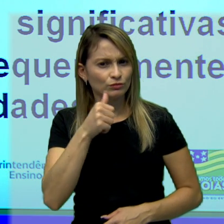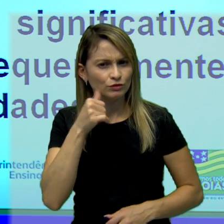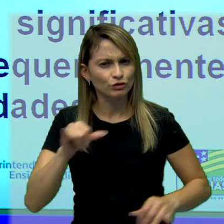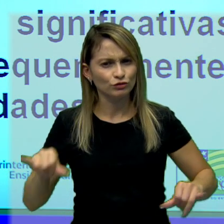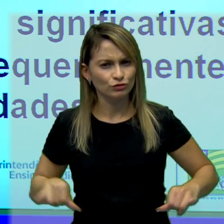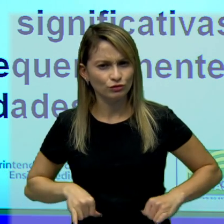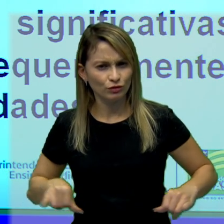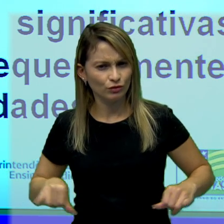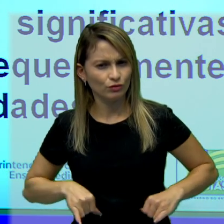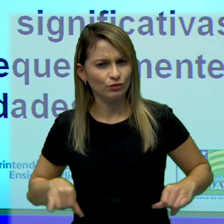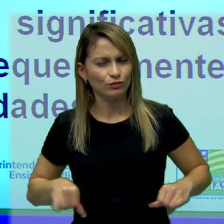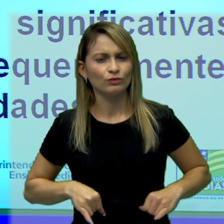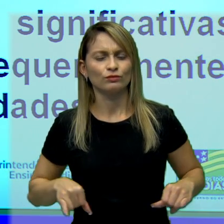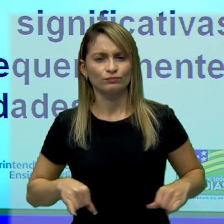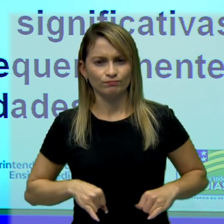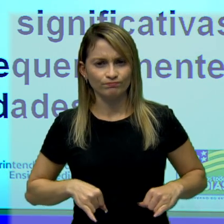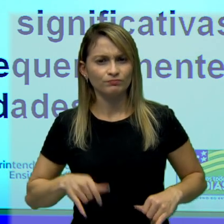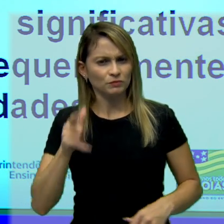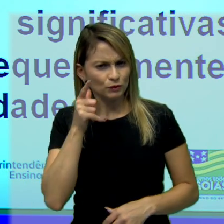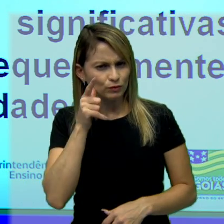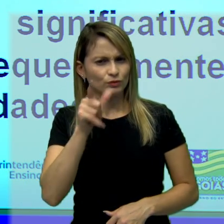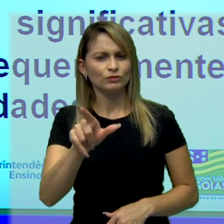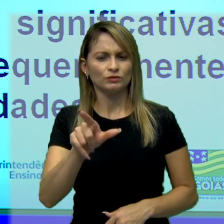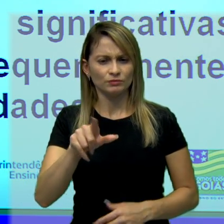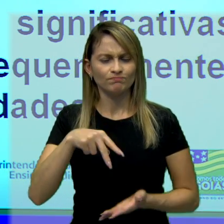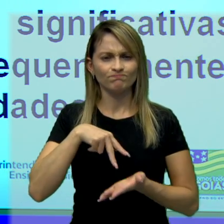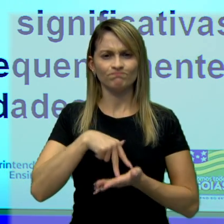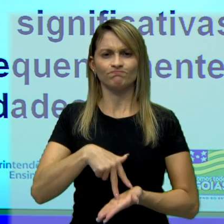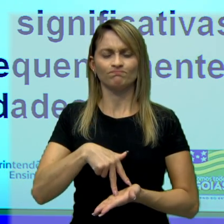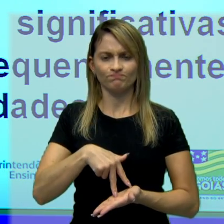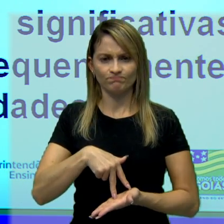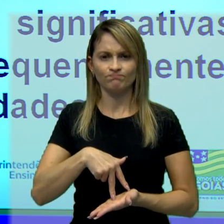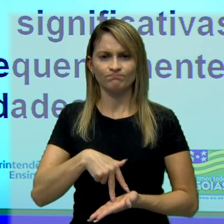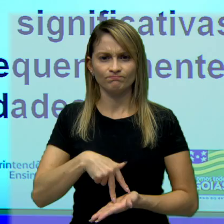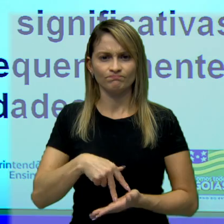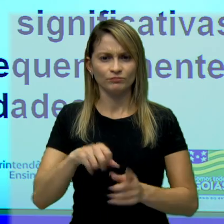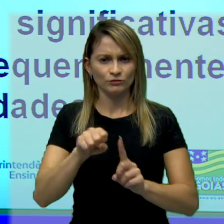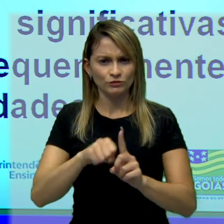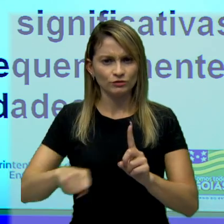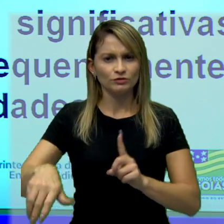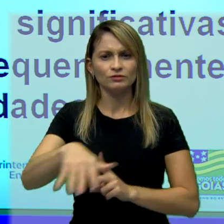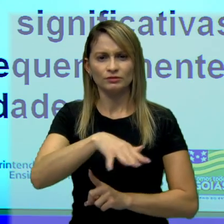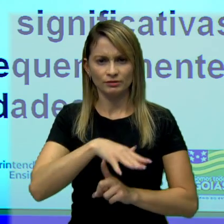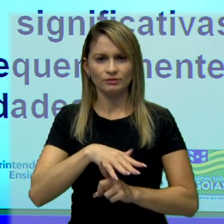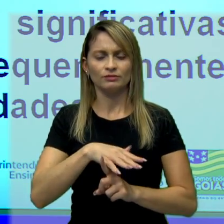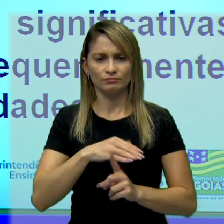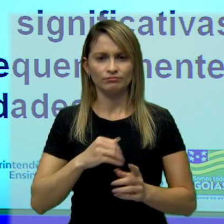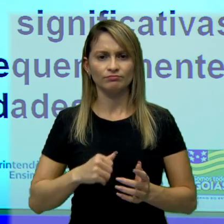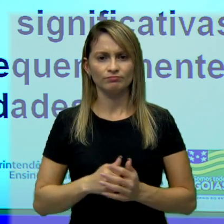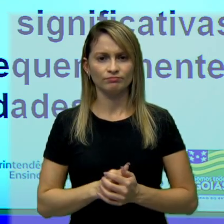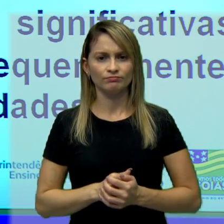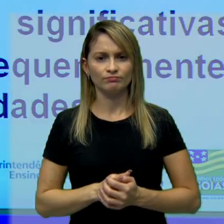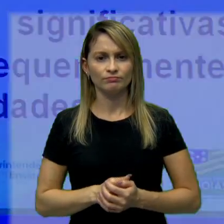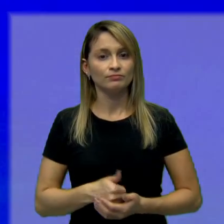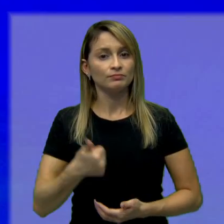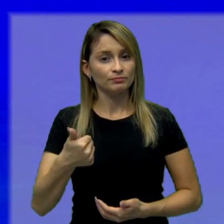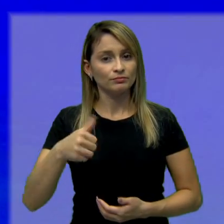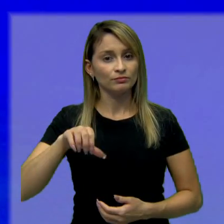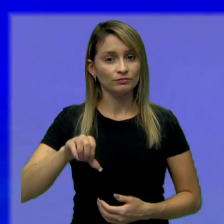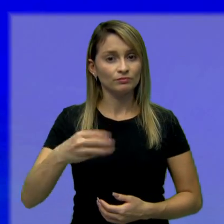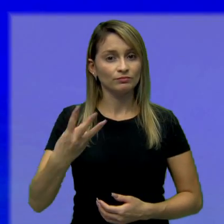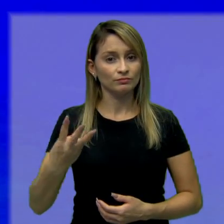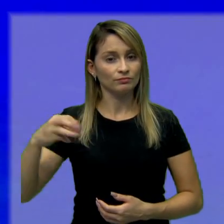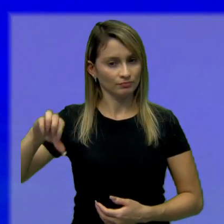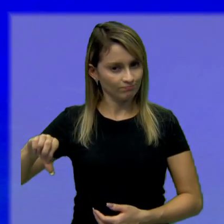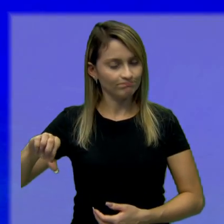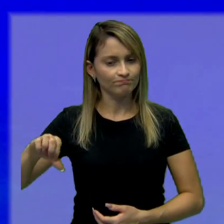nós, mulheres, sofremos para conseguir nos impor perante a sociedade. Então, o ano